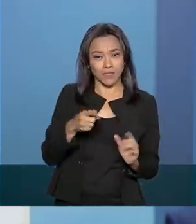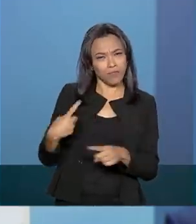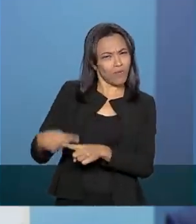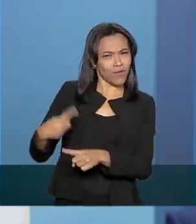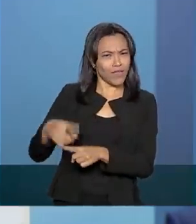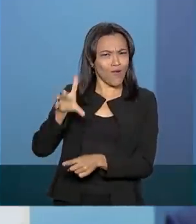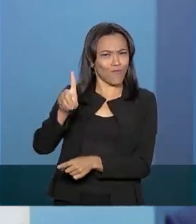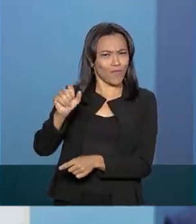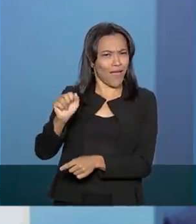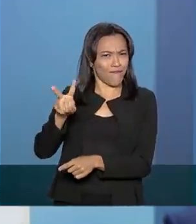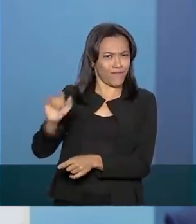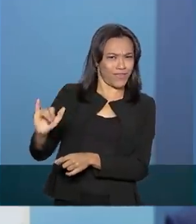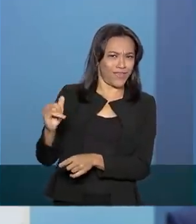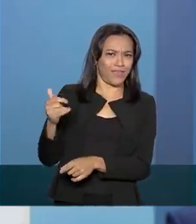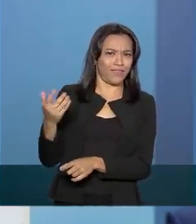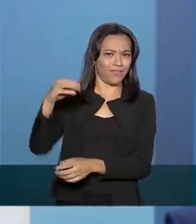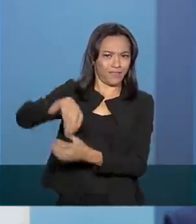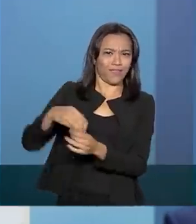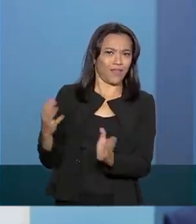Senado?